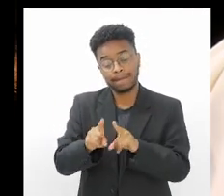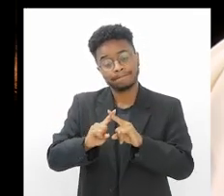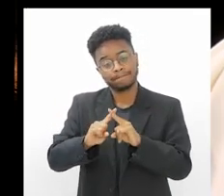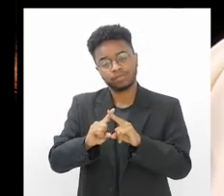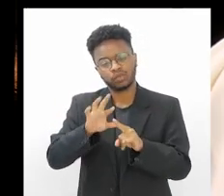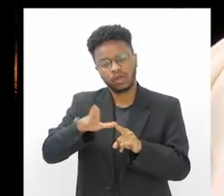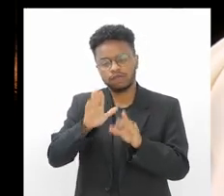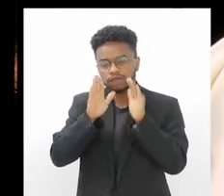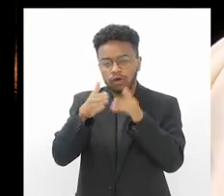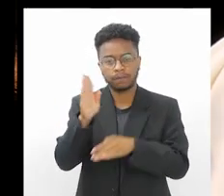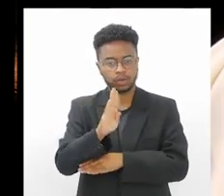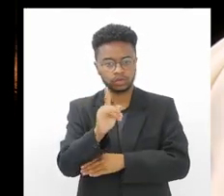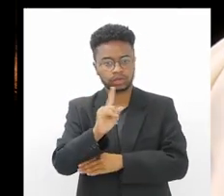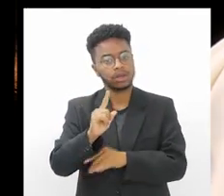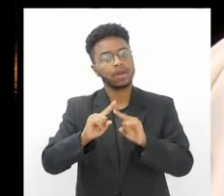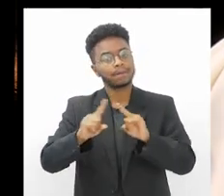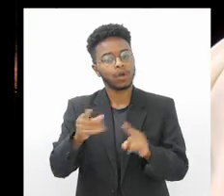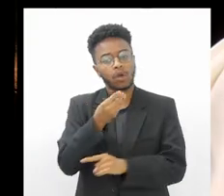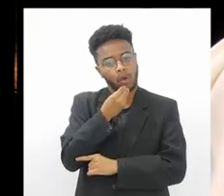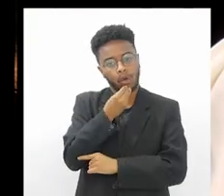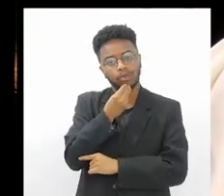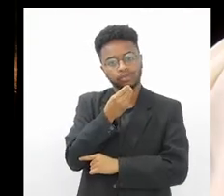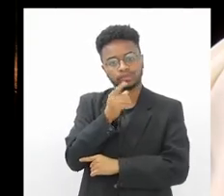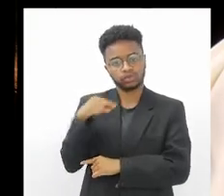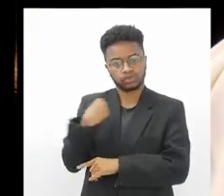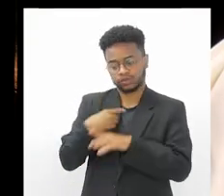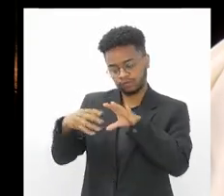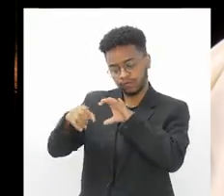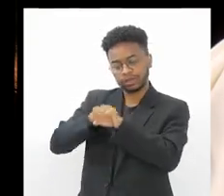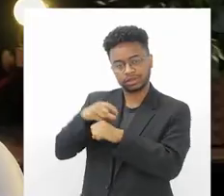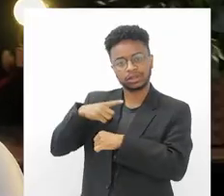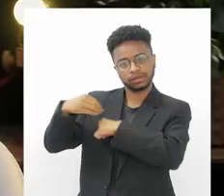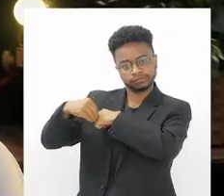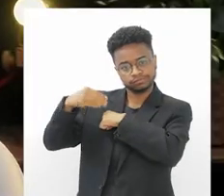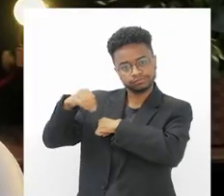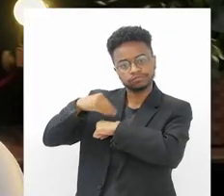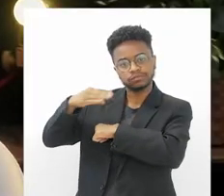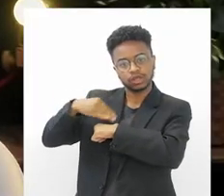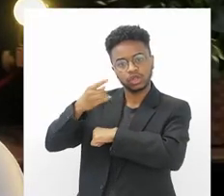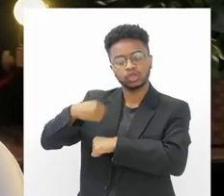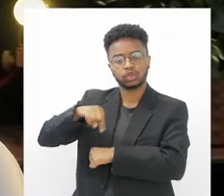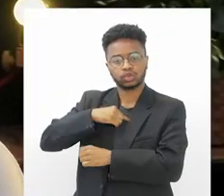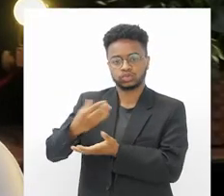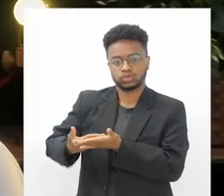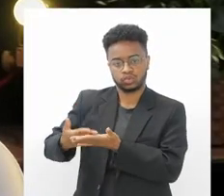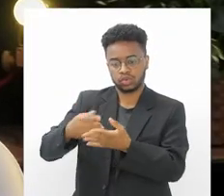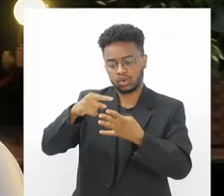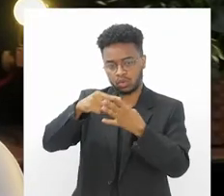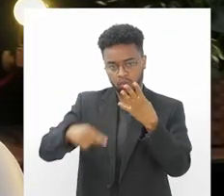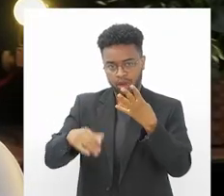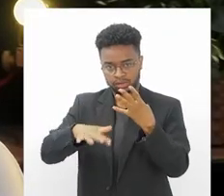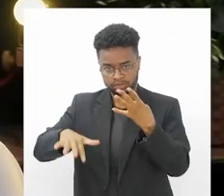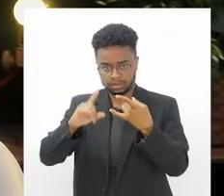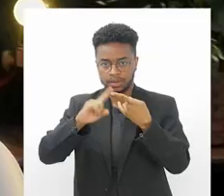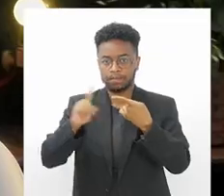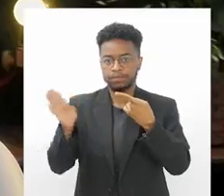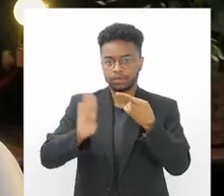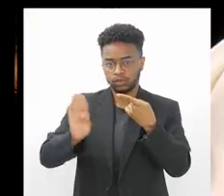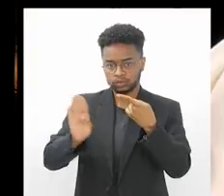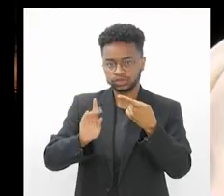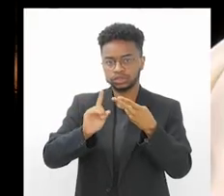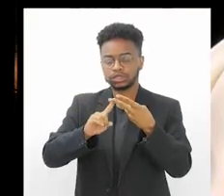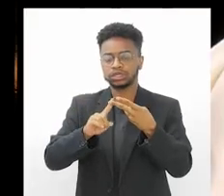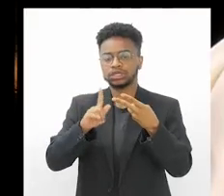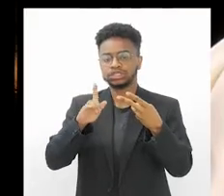que na nossa formação como oceanógrafo, uhum. é um curso que você vê as quatro áreas, né? A gente vê a